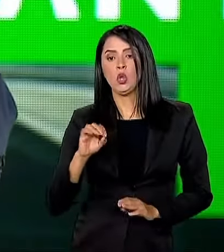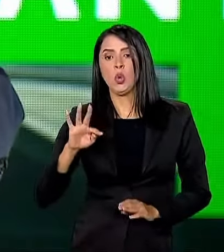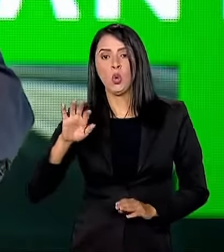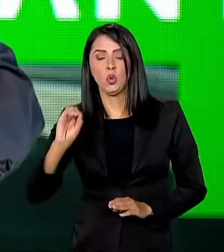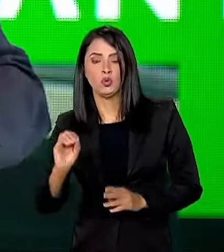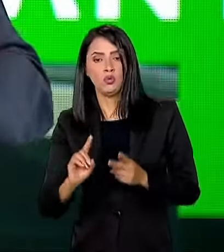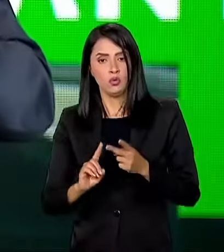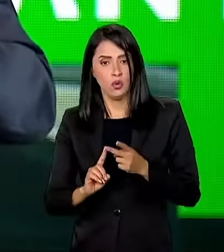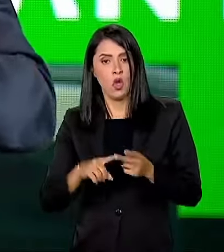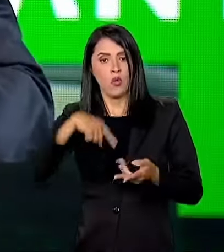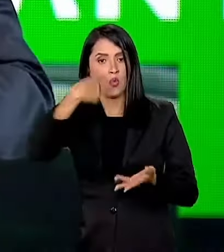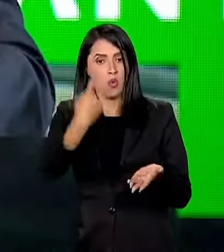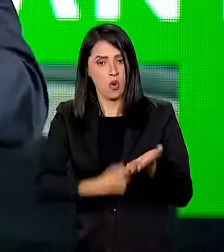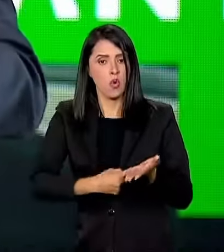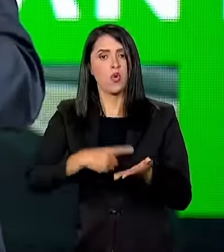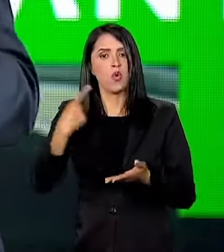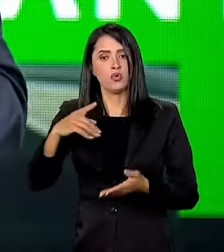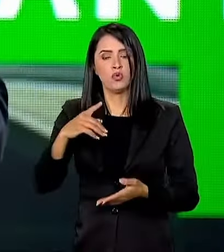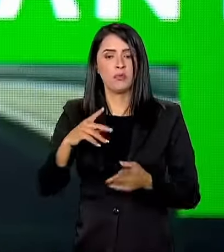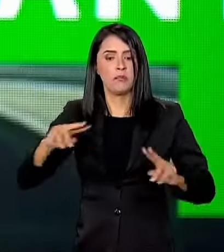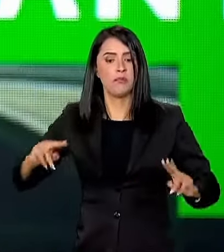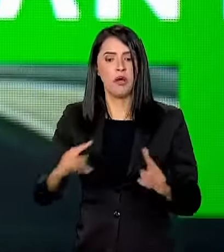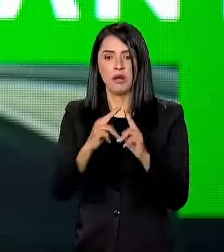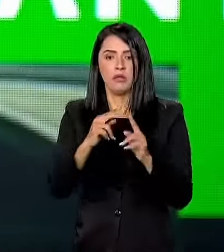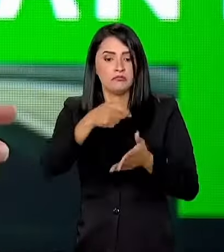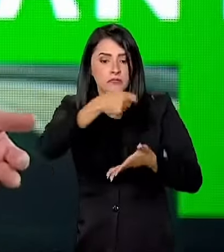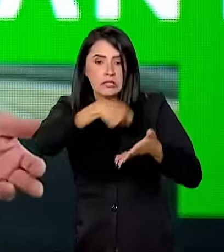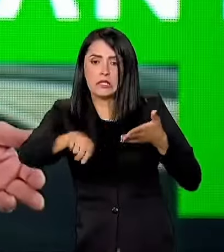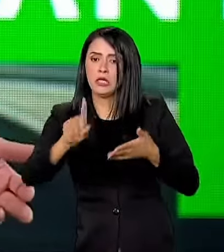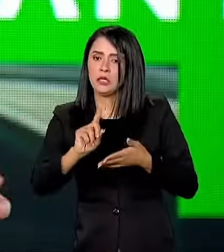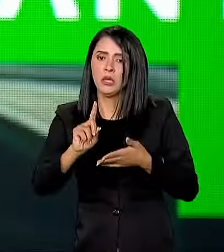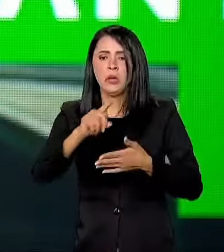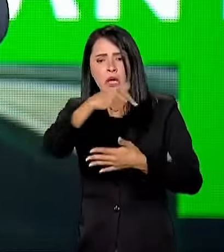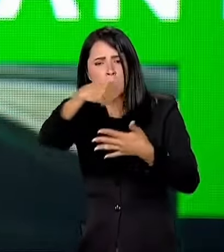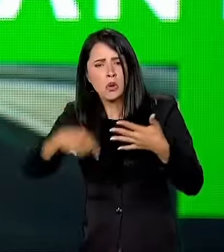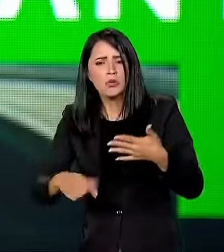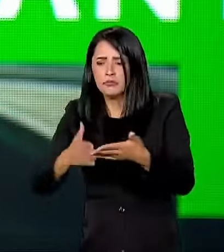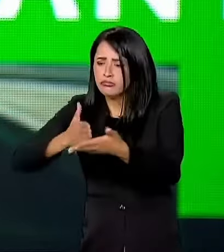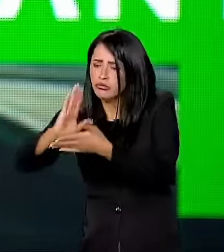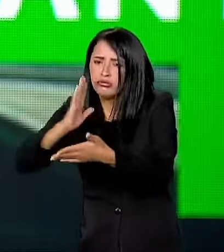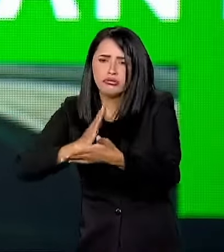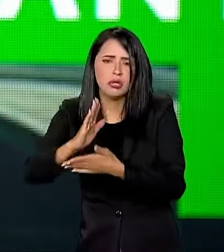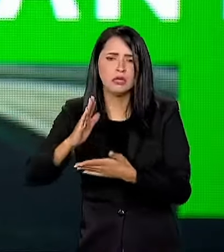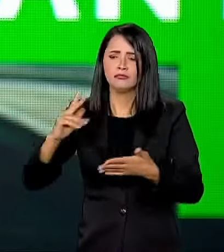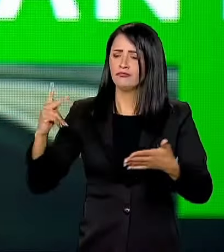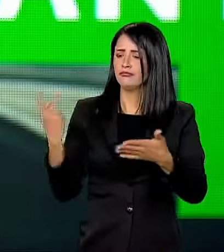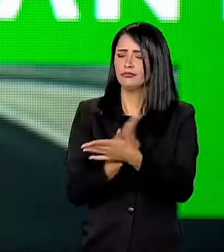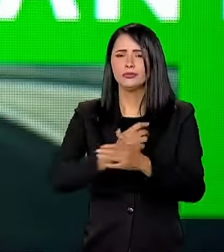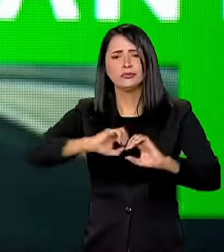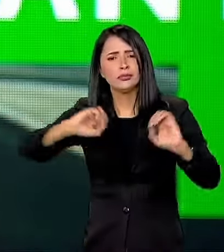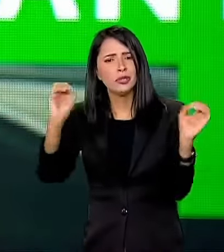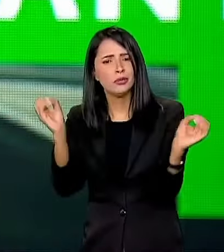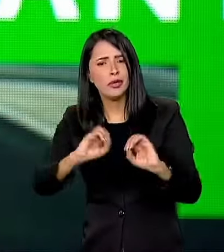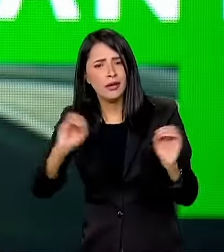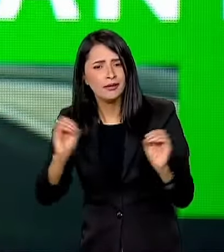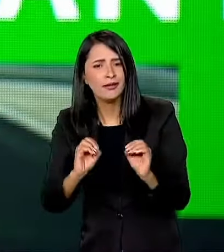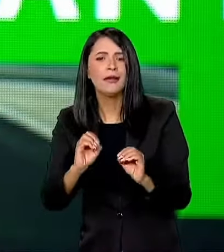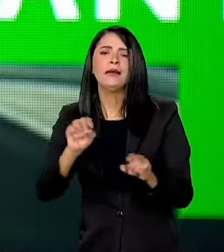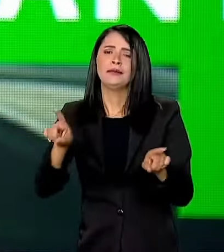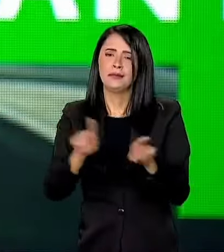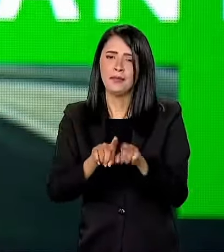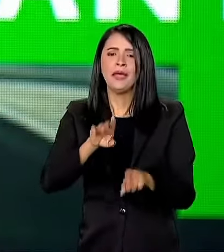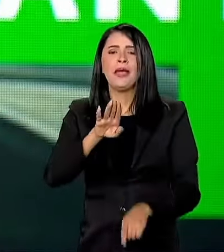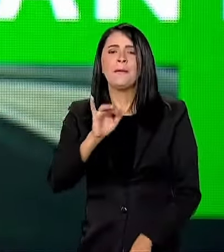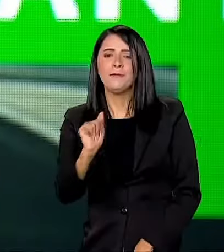foi assinado e até hoje muitas das coisas que foram aprovadas não aconteceram, inclusive a dos